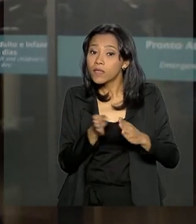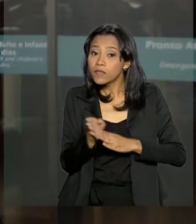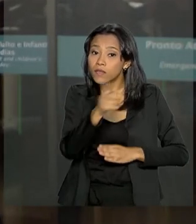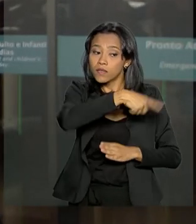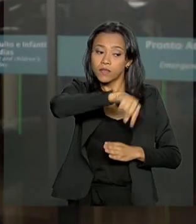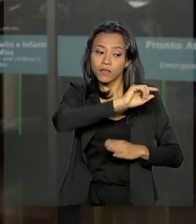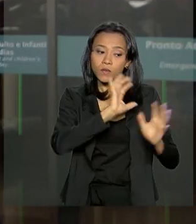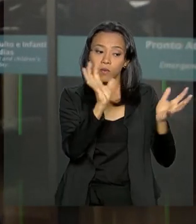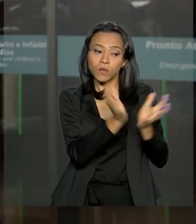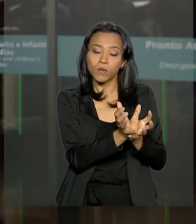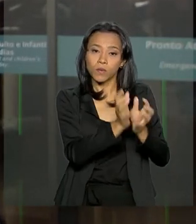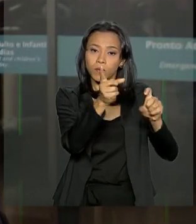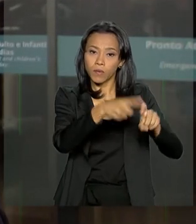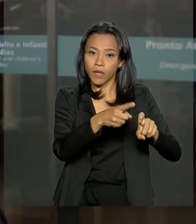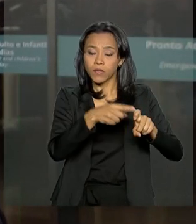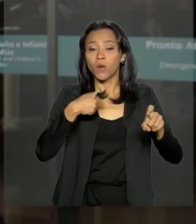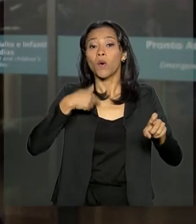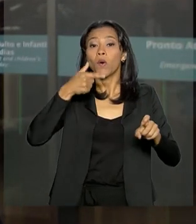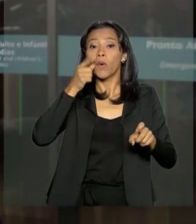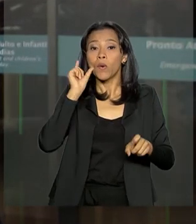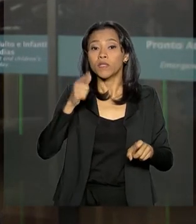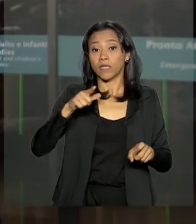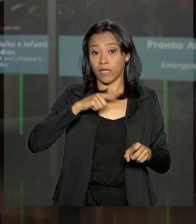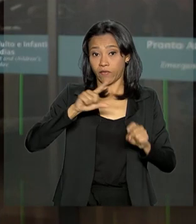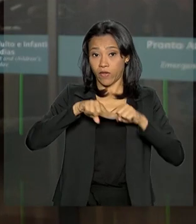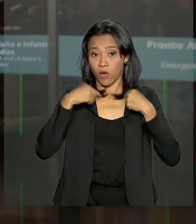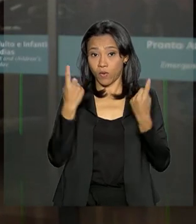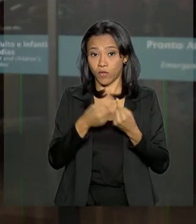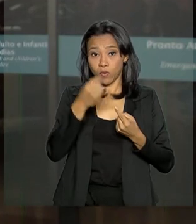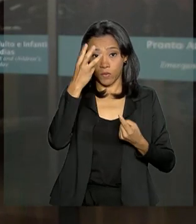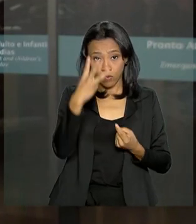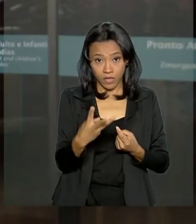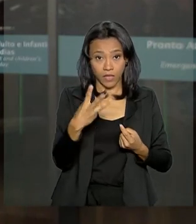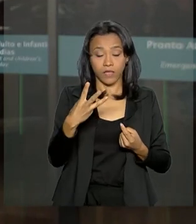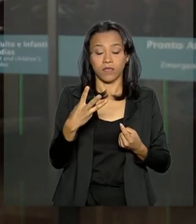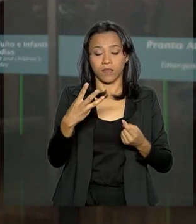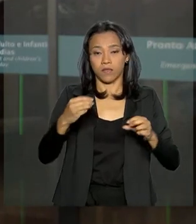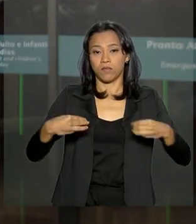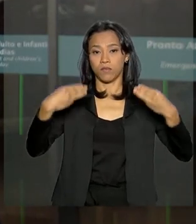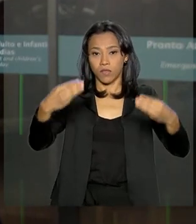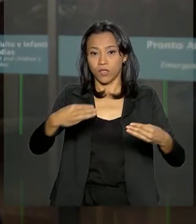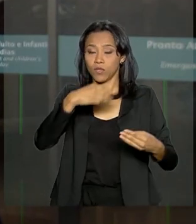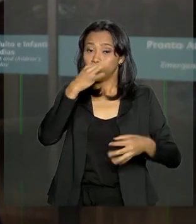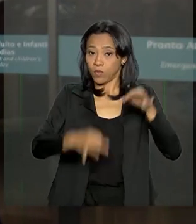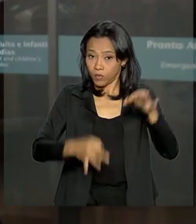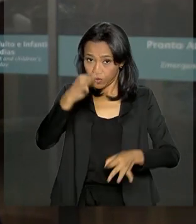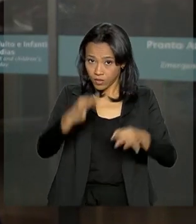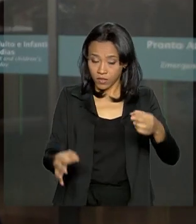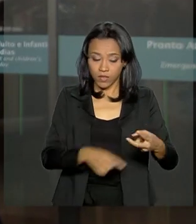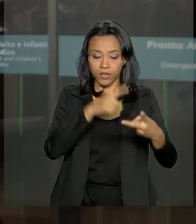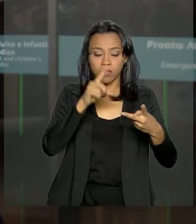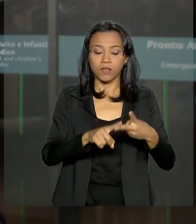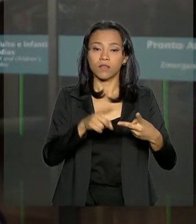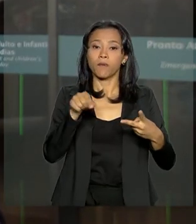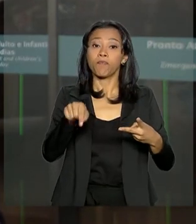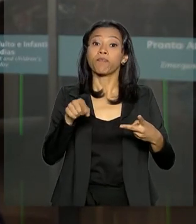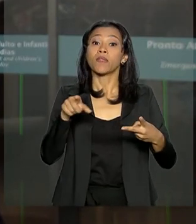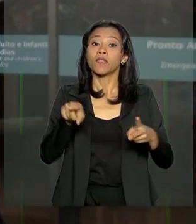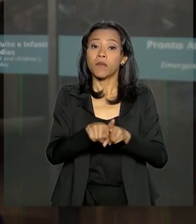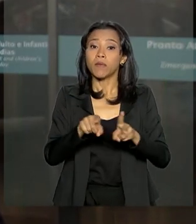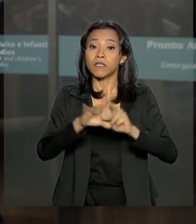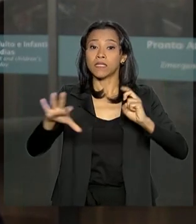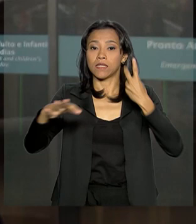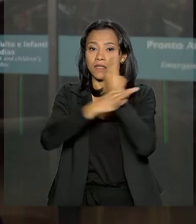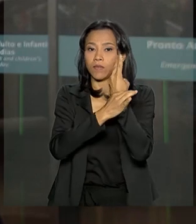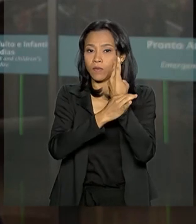médica. Ele se reuniu ontem com três ministros: Sérgio Moro, da Justiça, General Augusto Heleno, do Gabinete